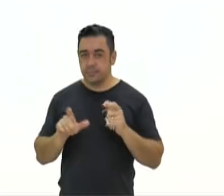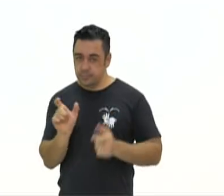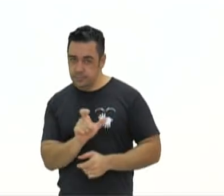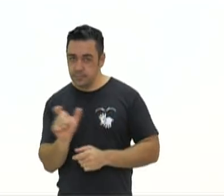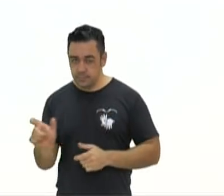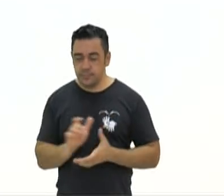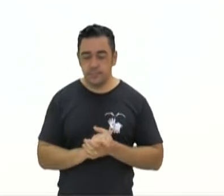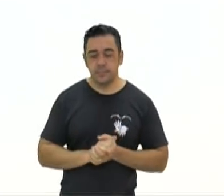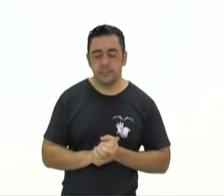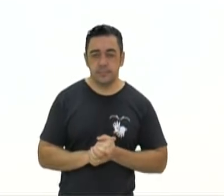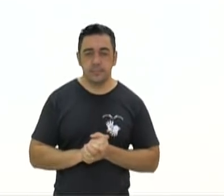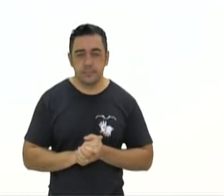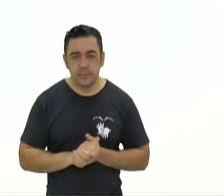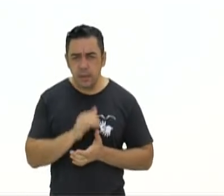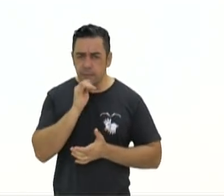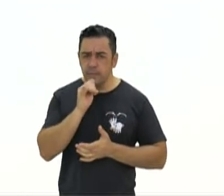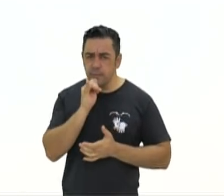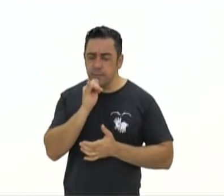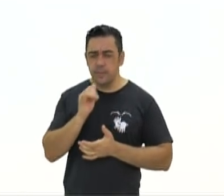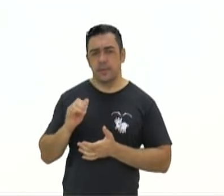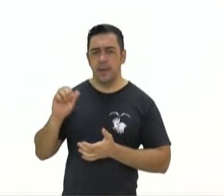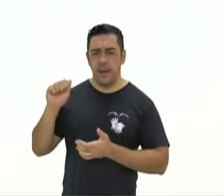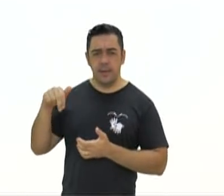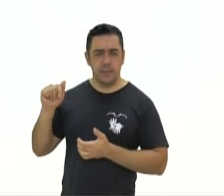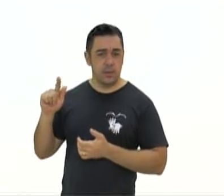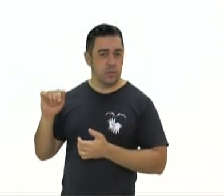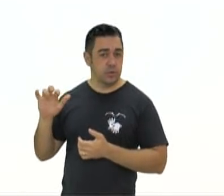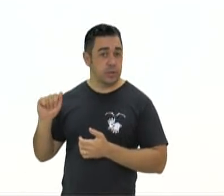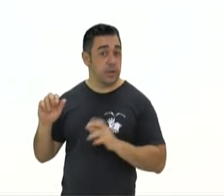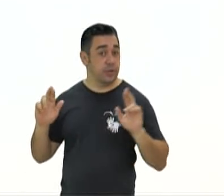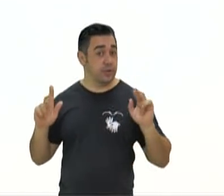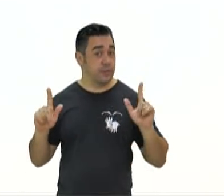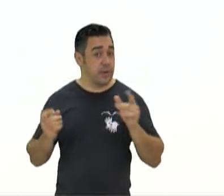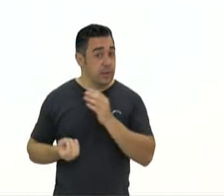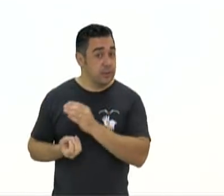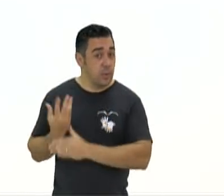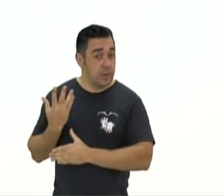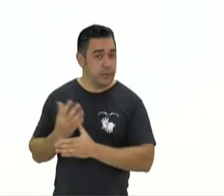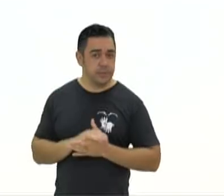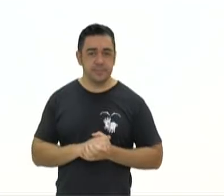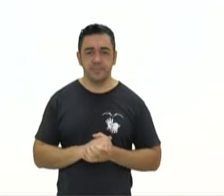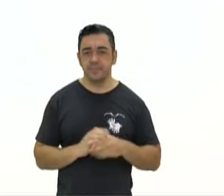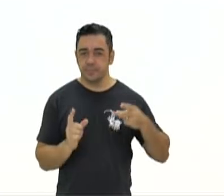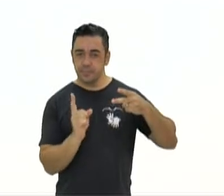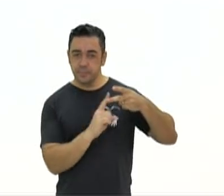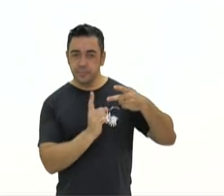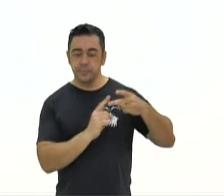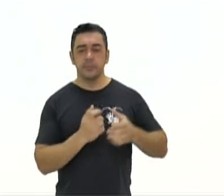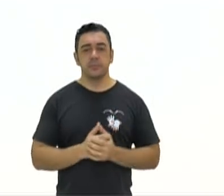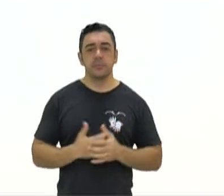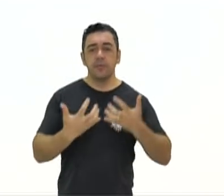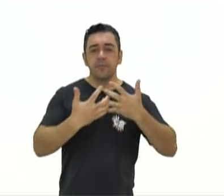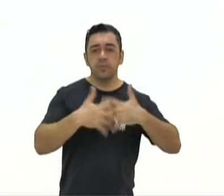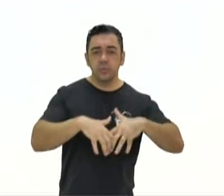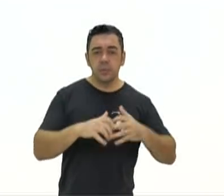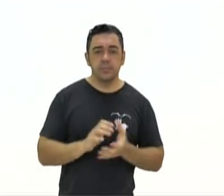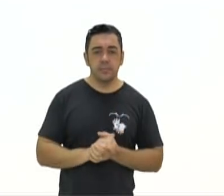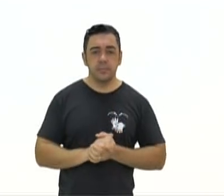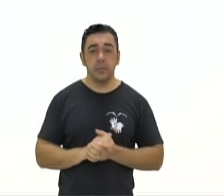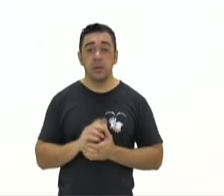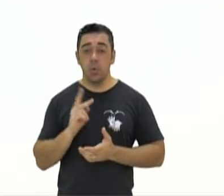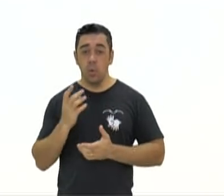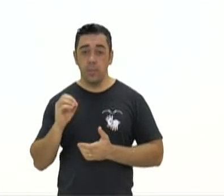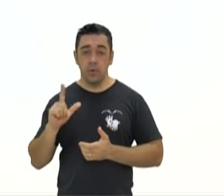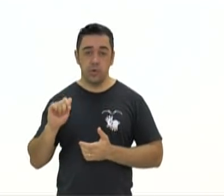outro. Se eu falo de analogia, a origem é diferente, certo? Segunda coisa que tinha que colocar aqui, função na